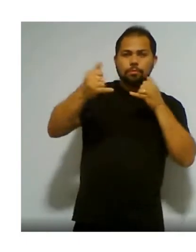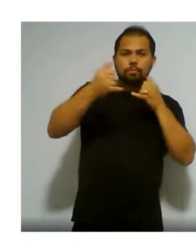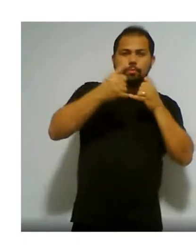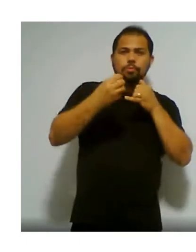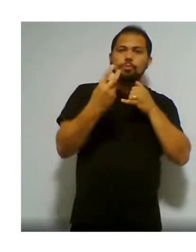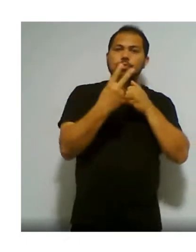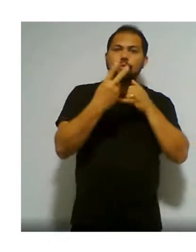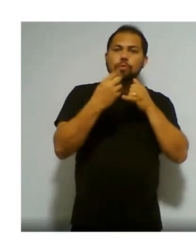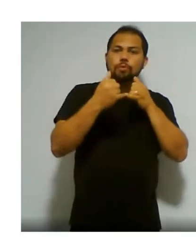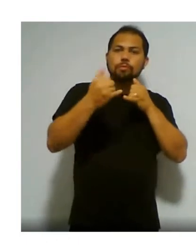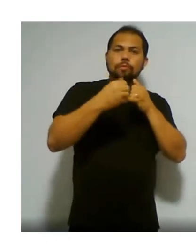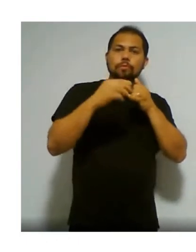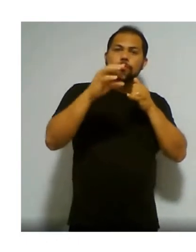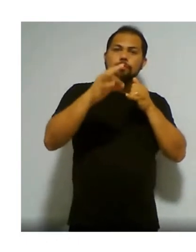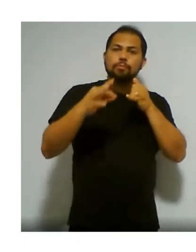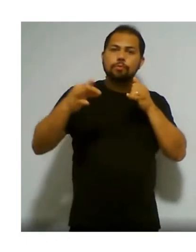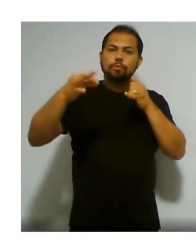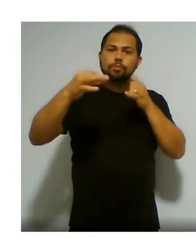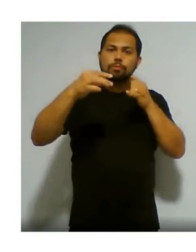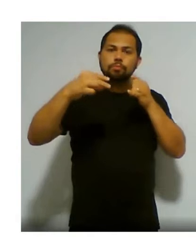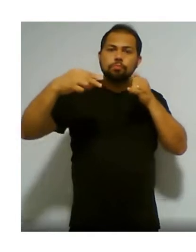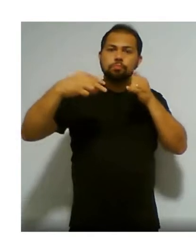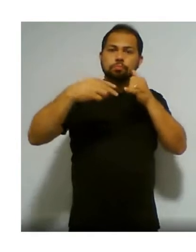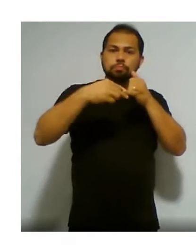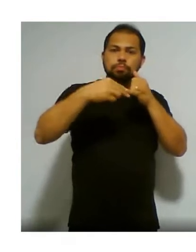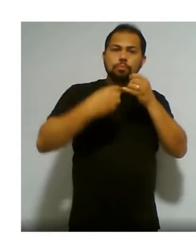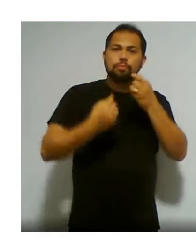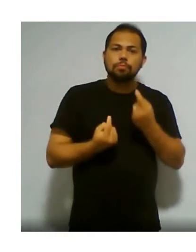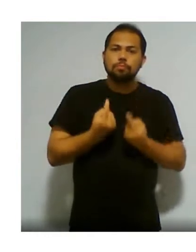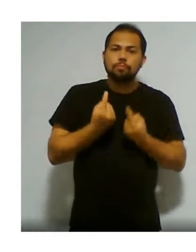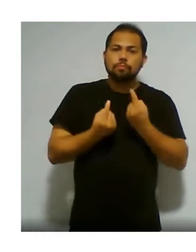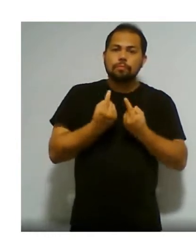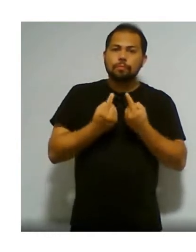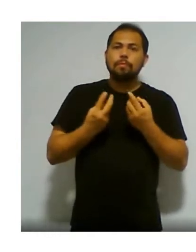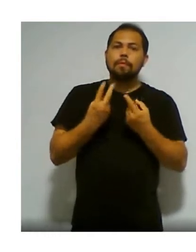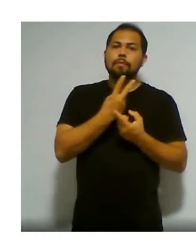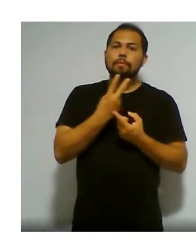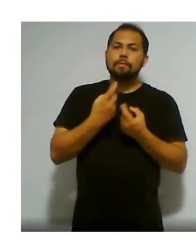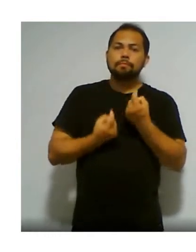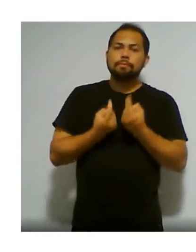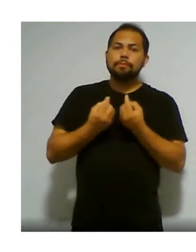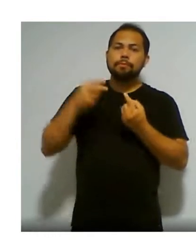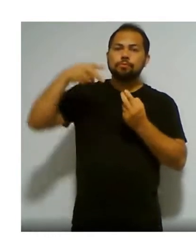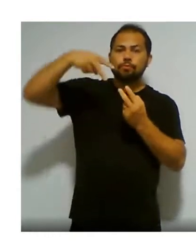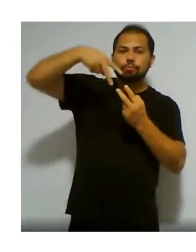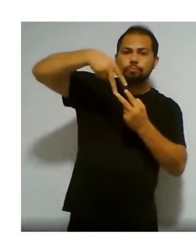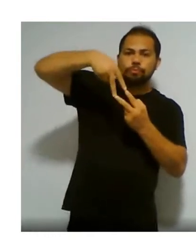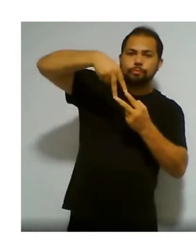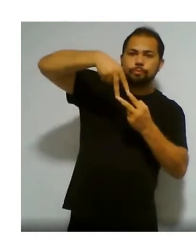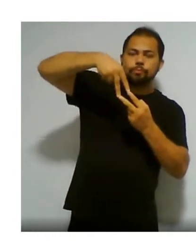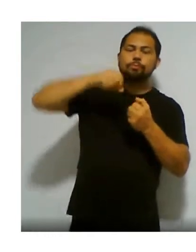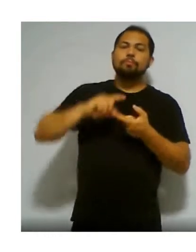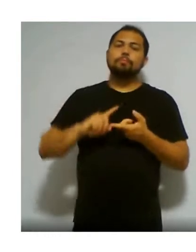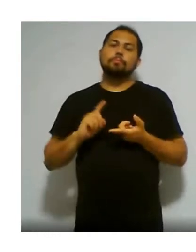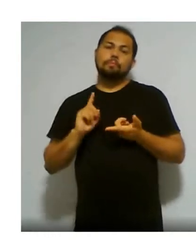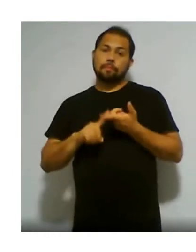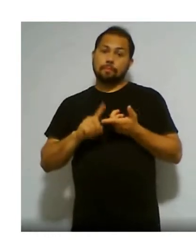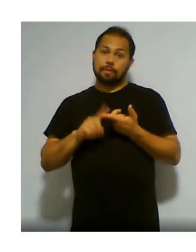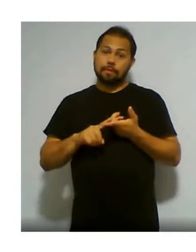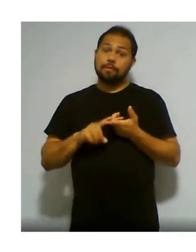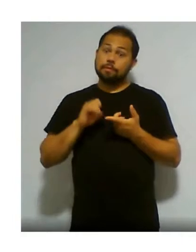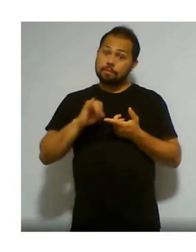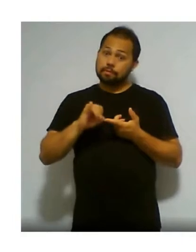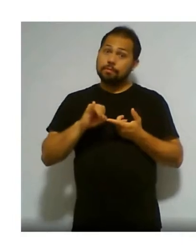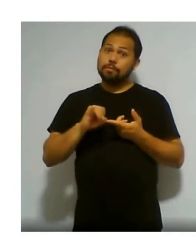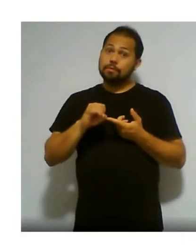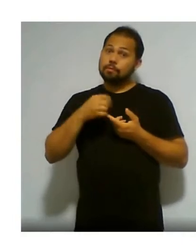2 fiozinhos nesses 2 pinos aqui de baixo, para indicar que o seu HD está sendo acessado, ou para salvar ou para abrir algum arquivo. Se seu